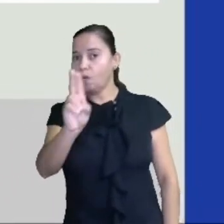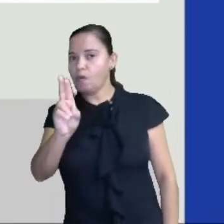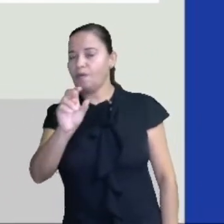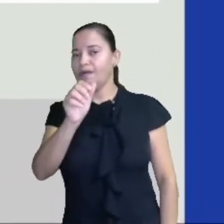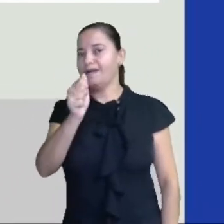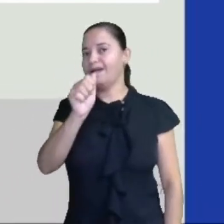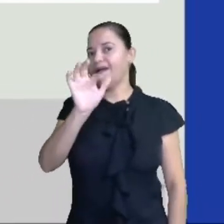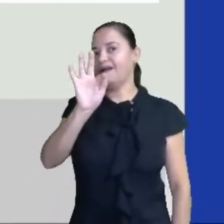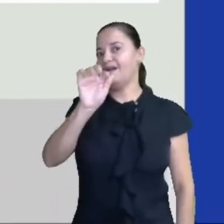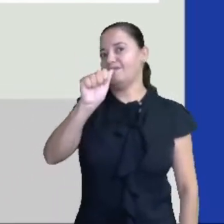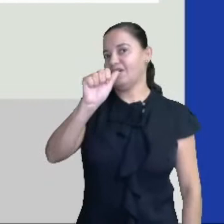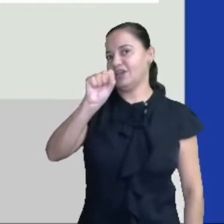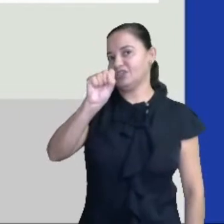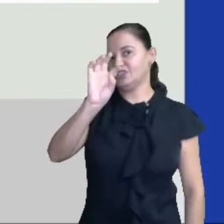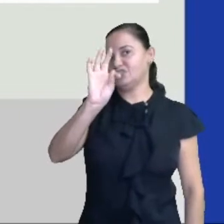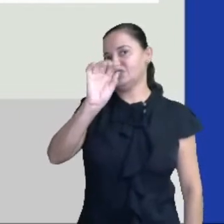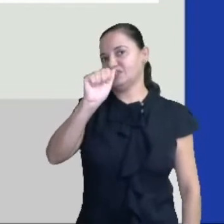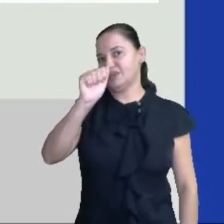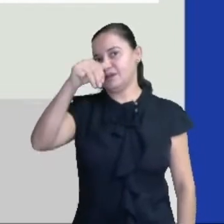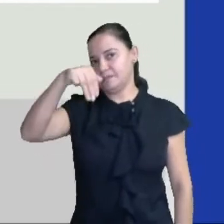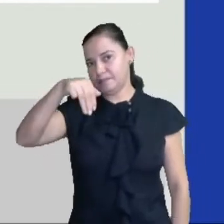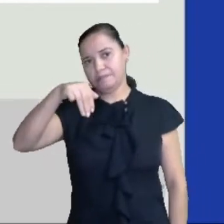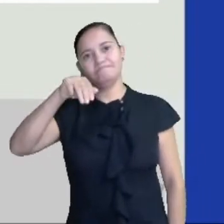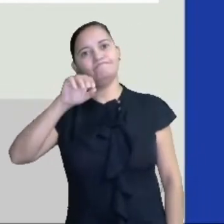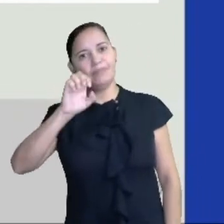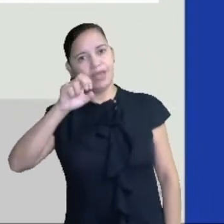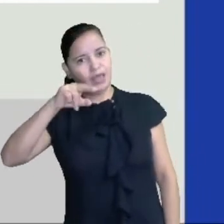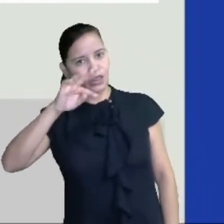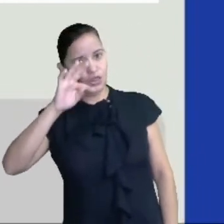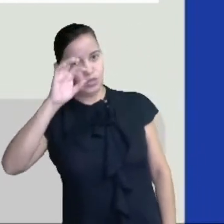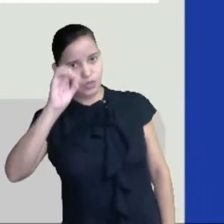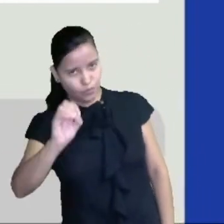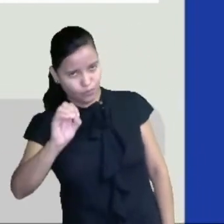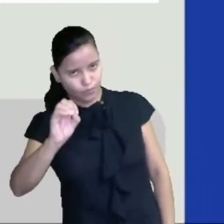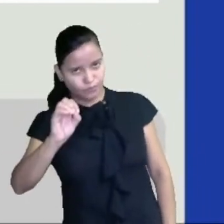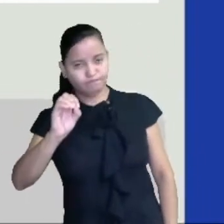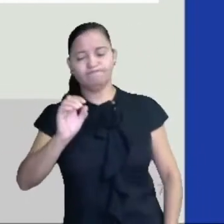exemplo. Deportar.